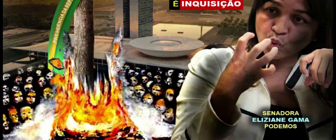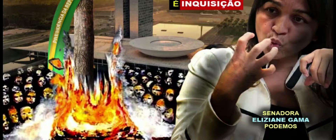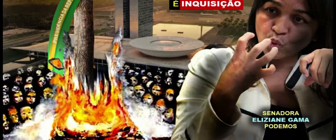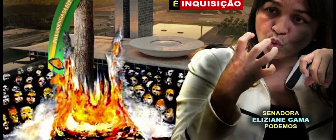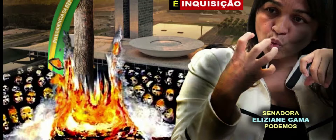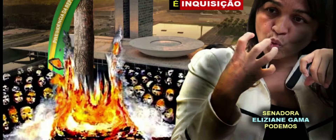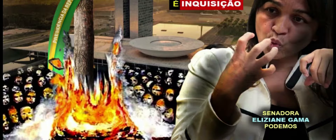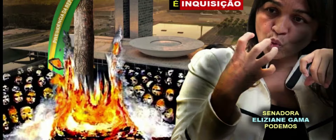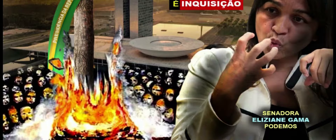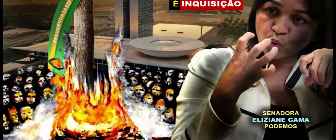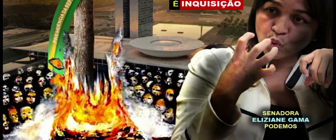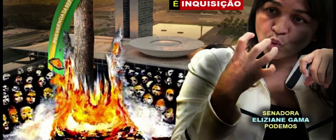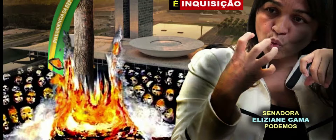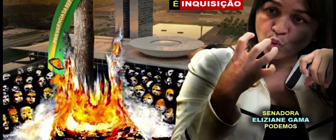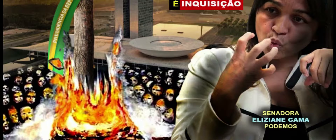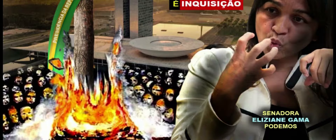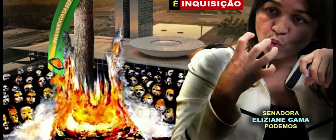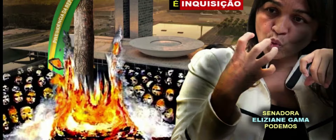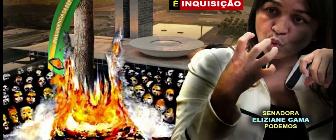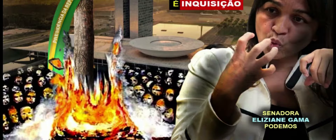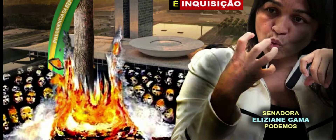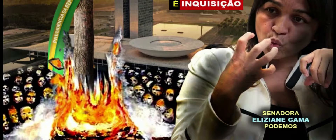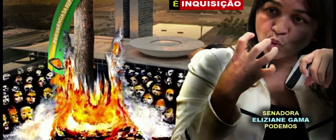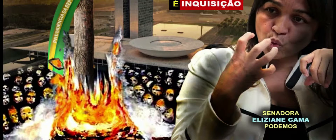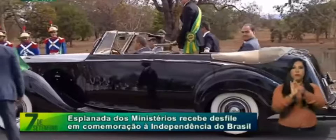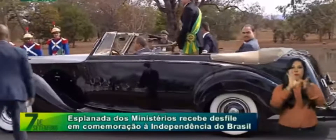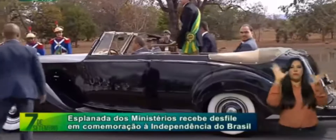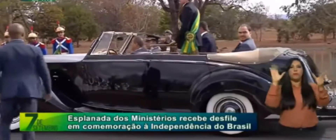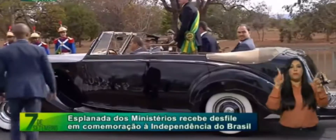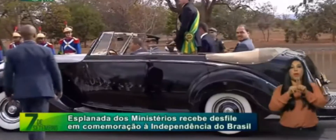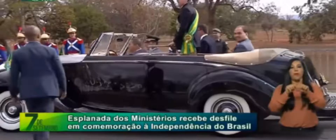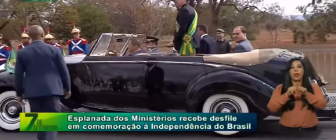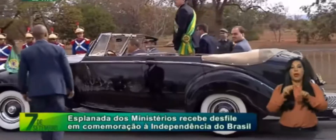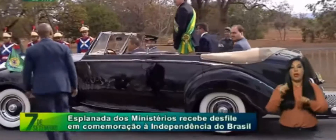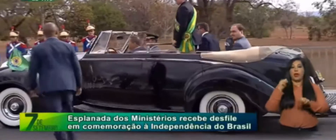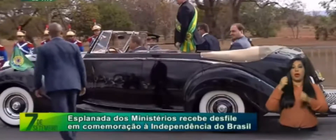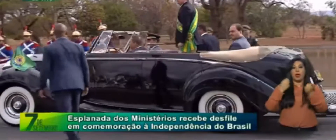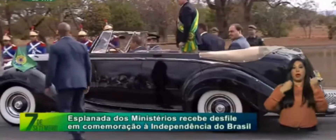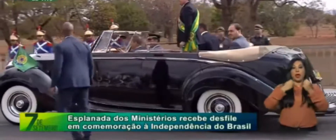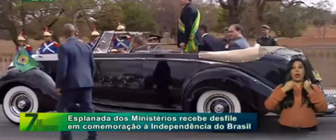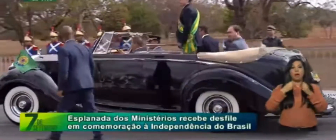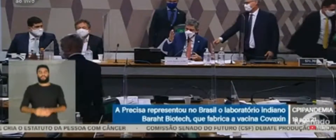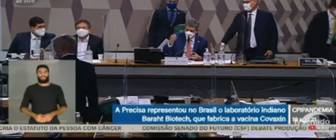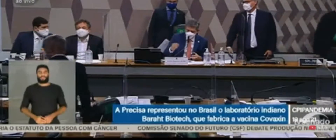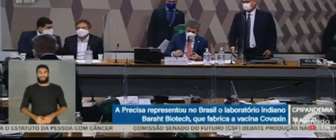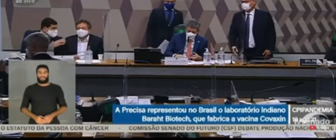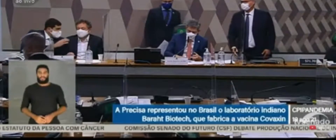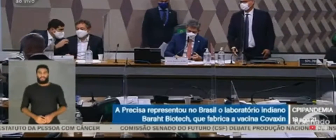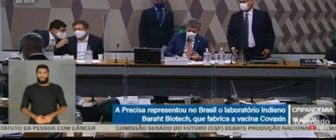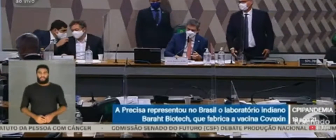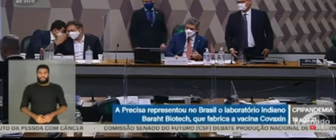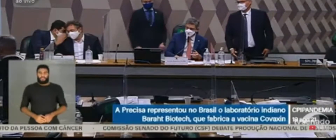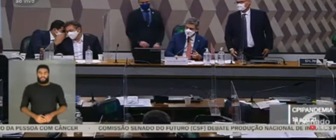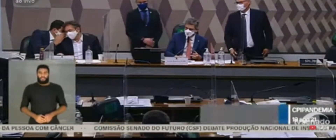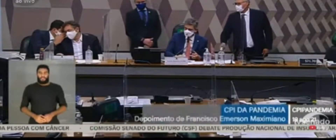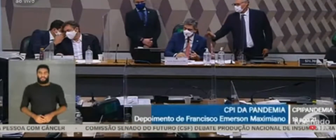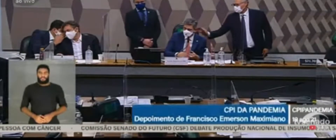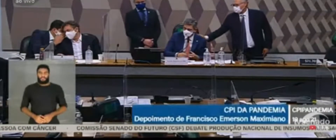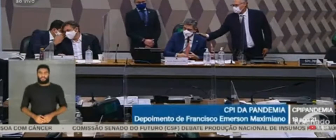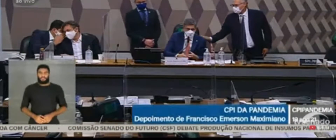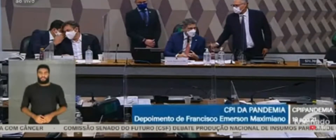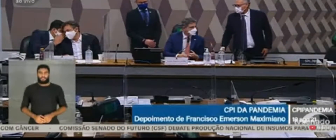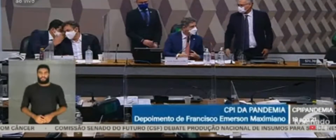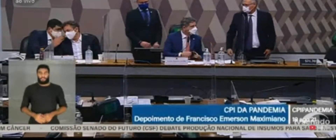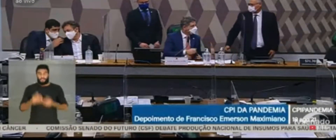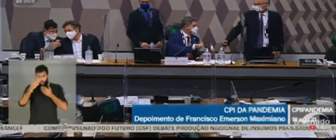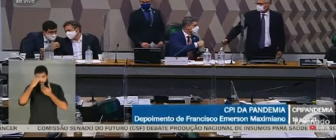É um absurdo, mas essa é mais uma da nossa CPI do Renan. Passando aqui. Obrigado, senhor